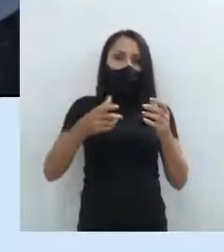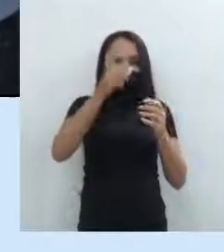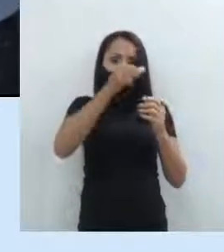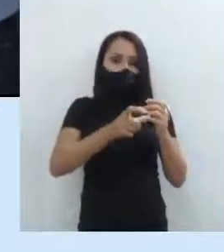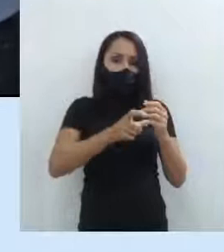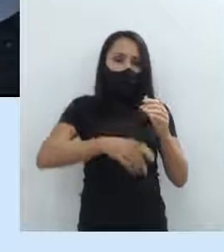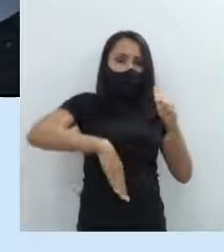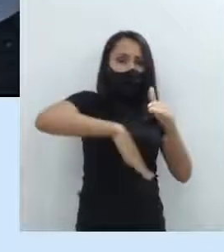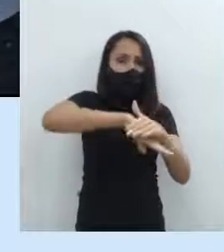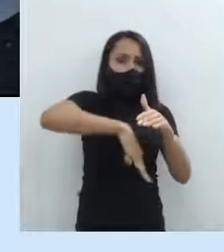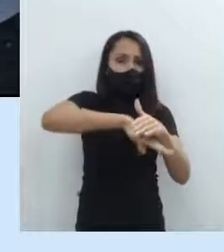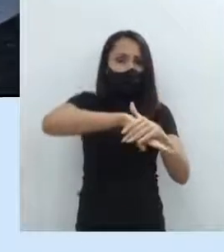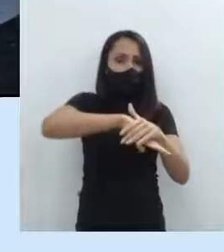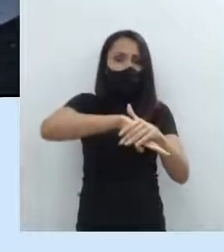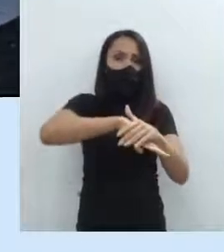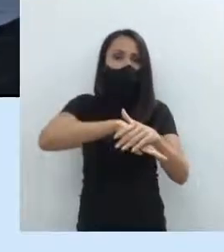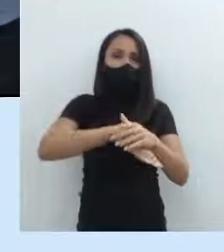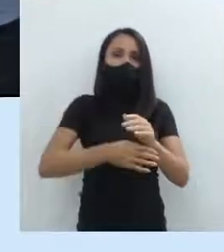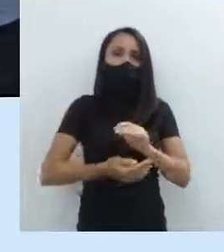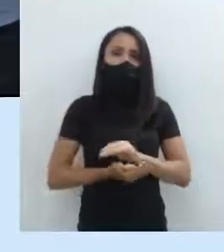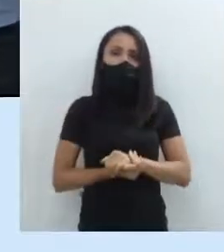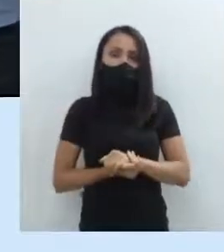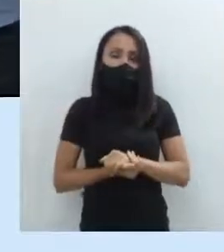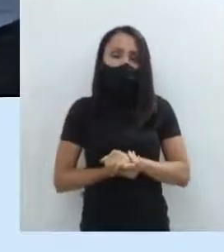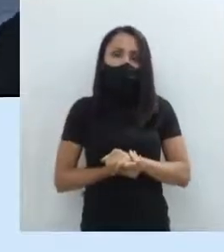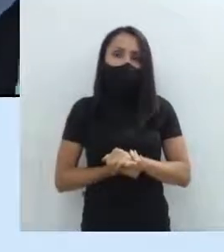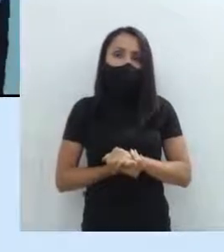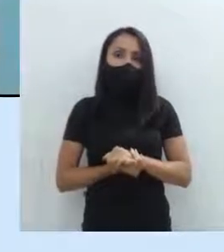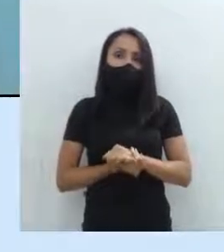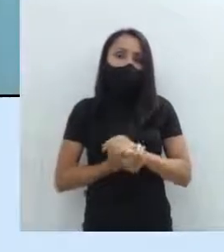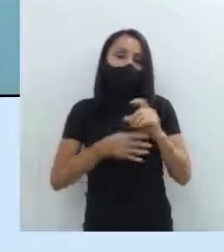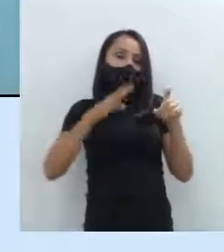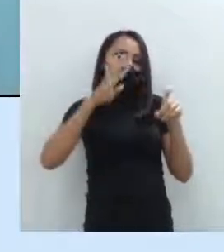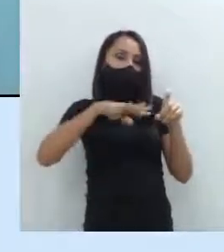futebol, o mito pode estar